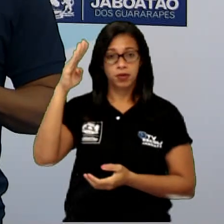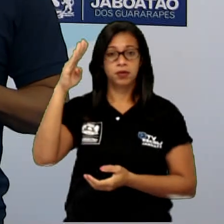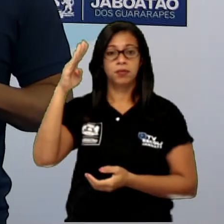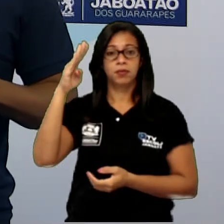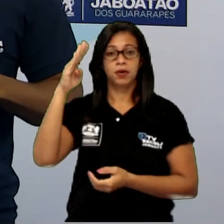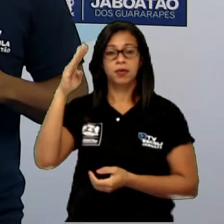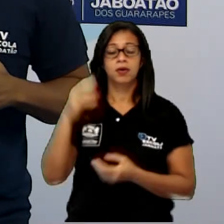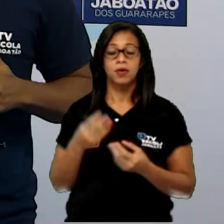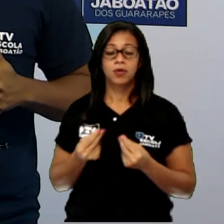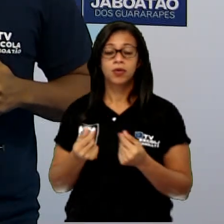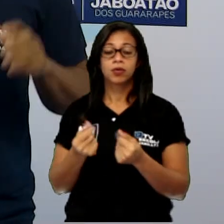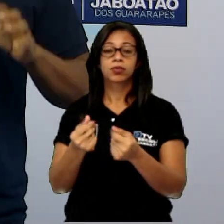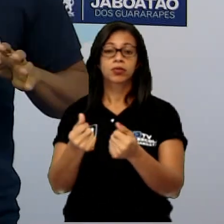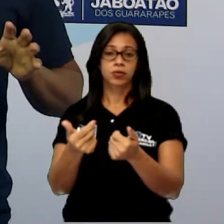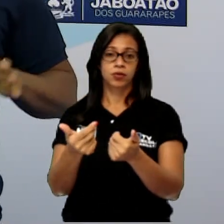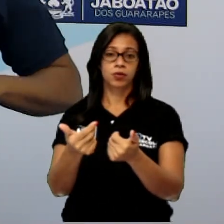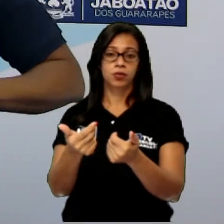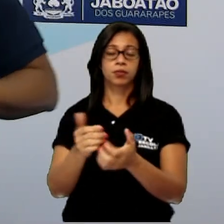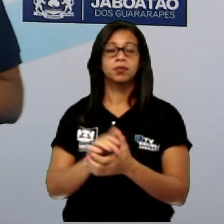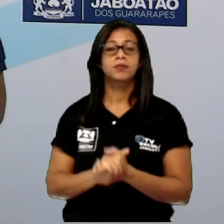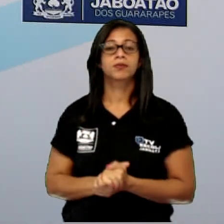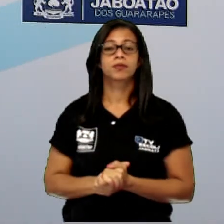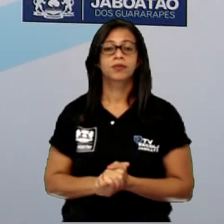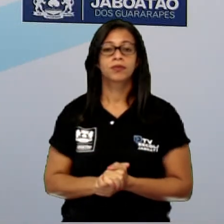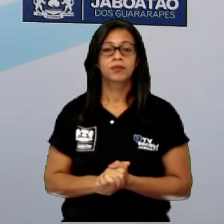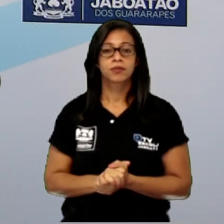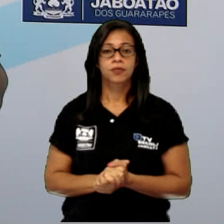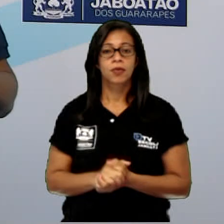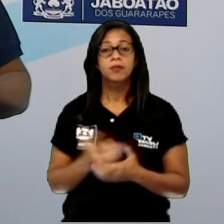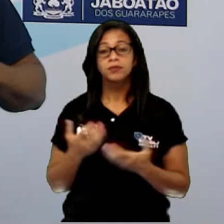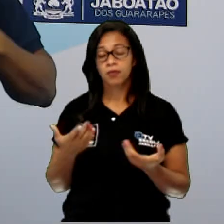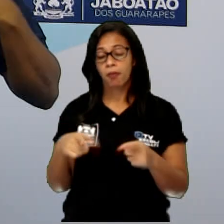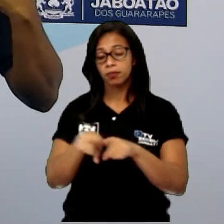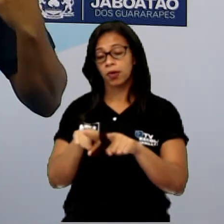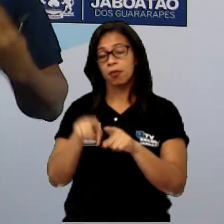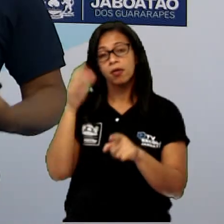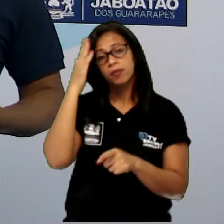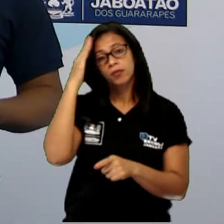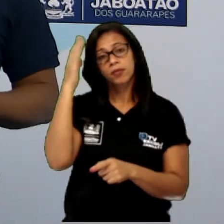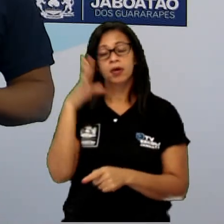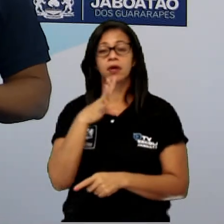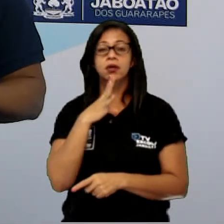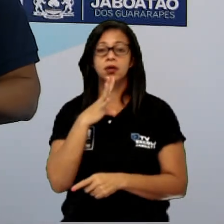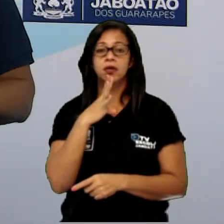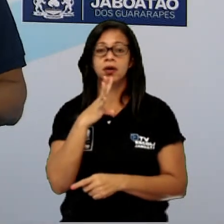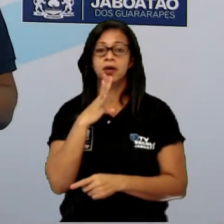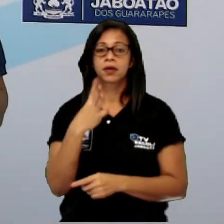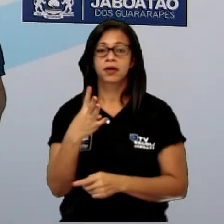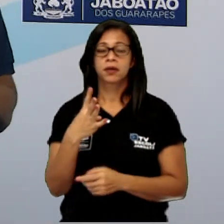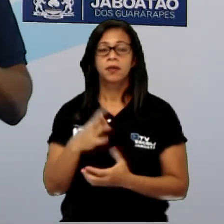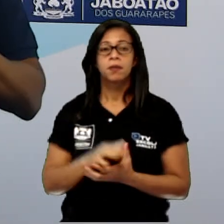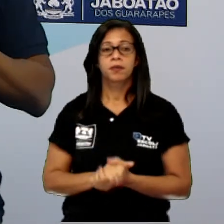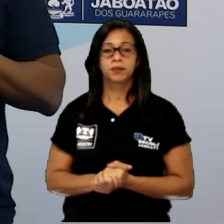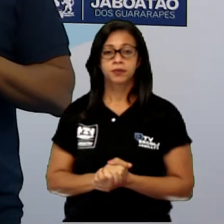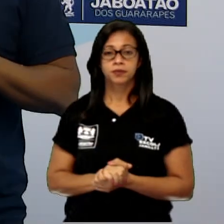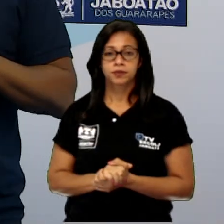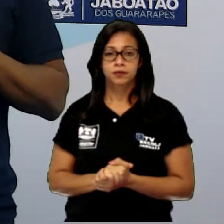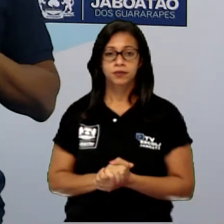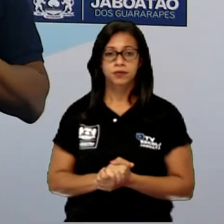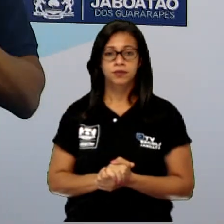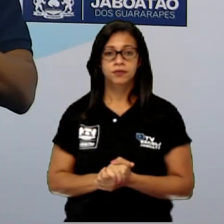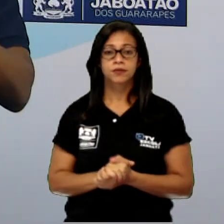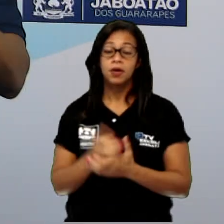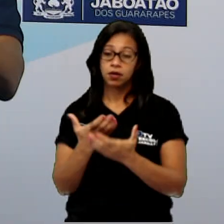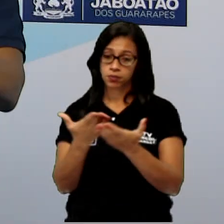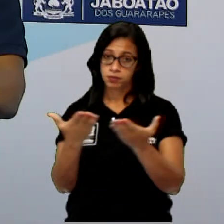Ok? Vamos agora entender, conhecer e, a partir dessa aula, você vai